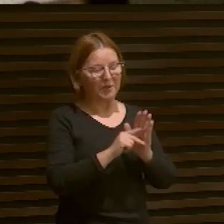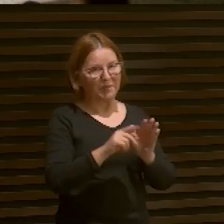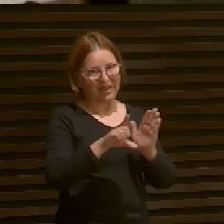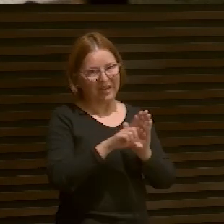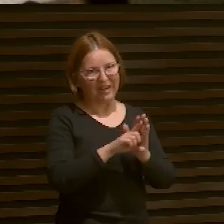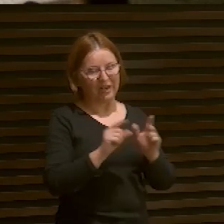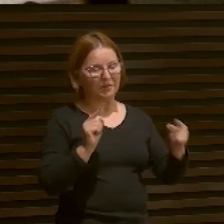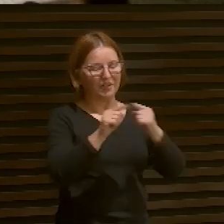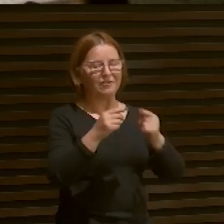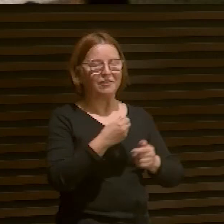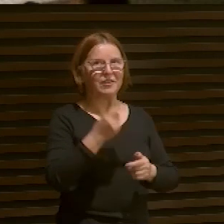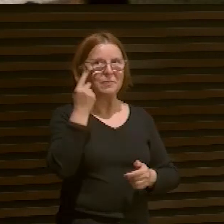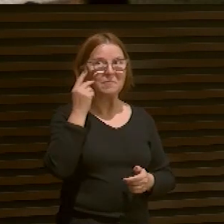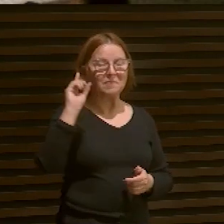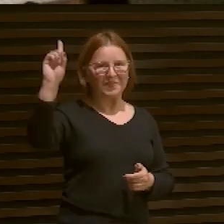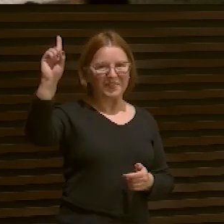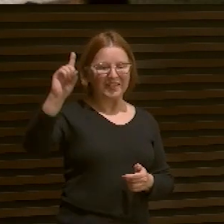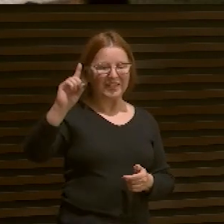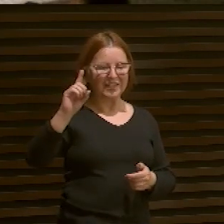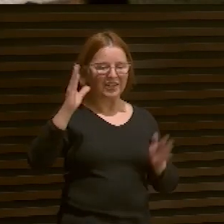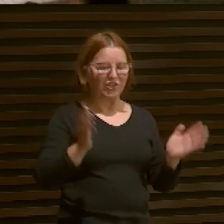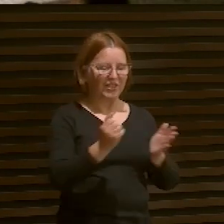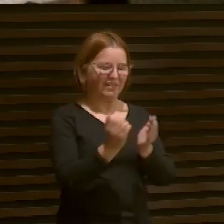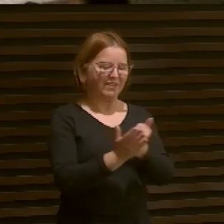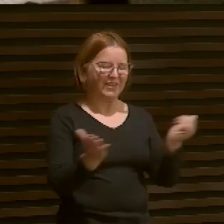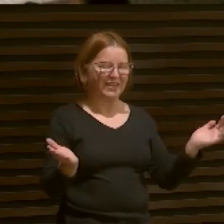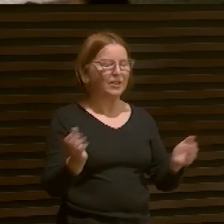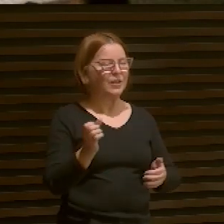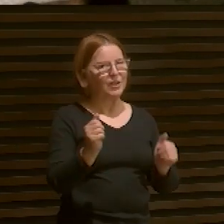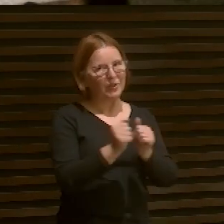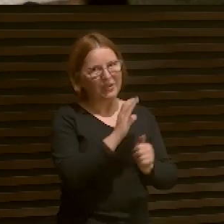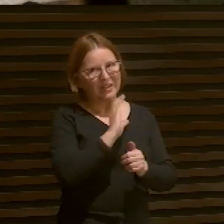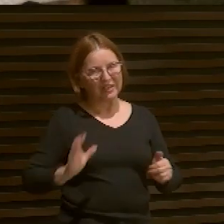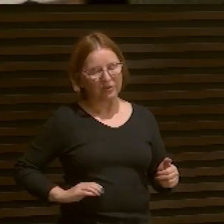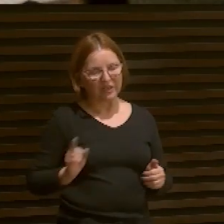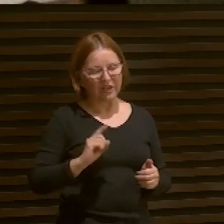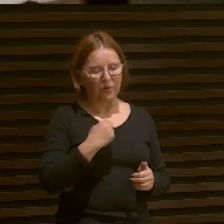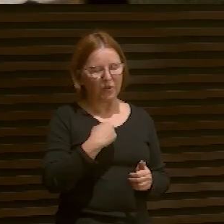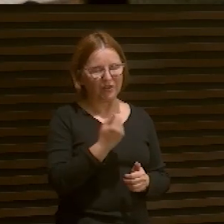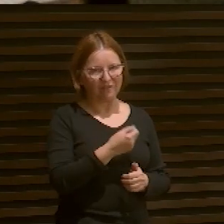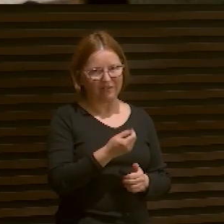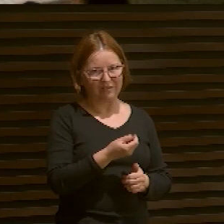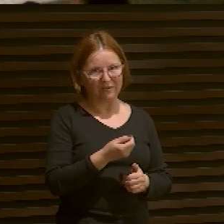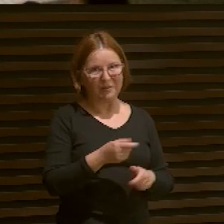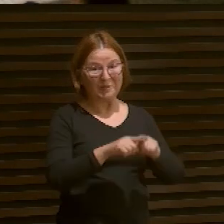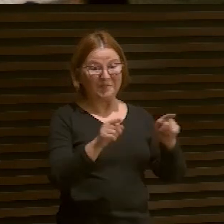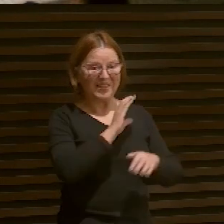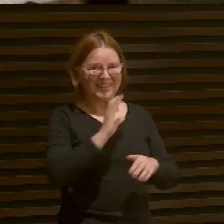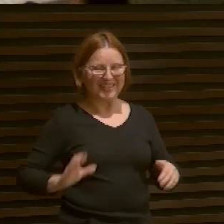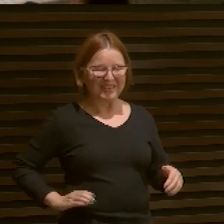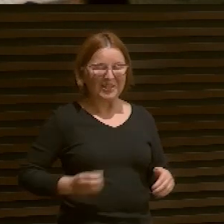Deus. Estou crucificado com Cristo. Logo, não sou eu quem vive, mas Cristo vive em